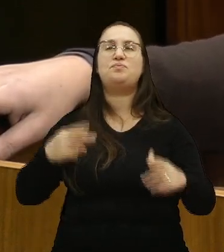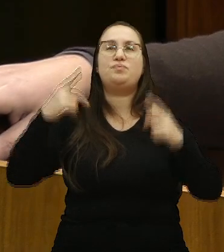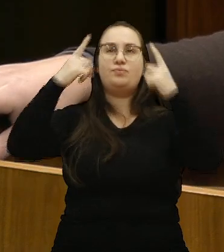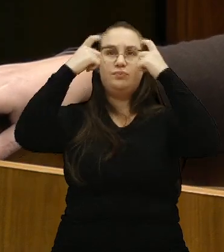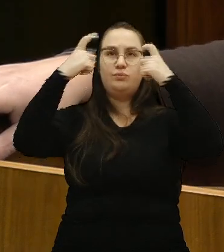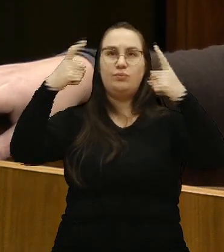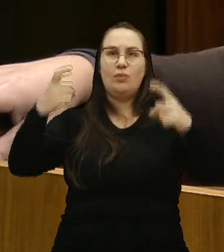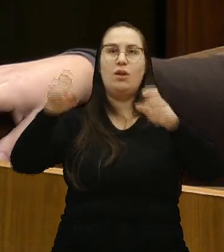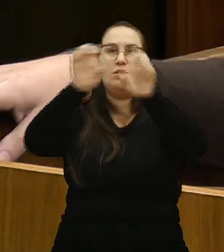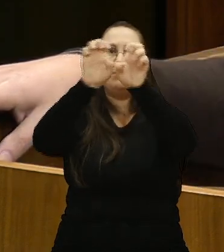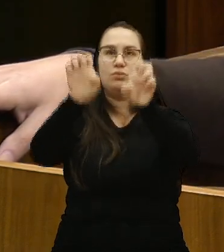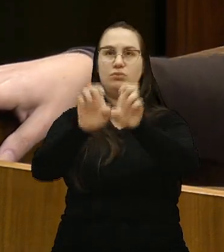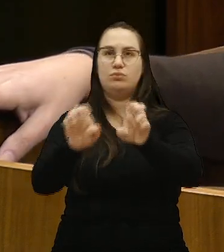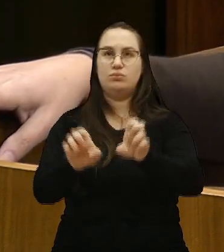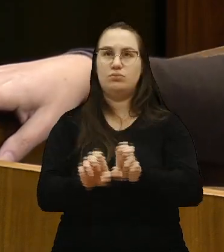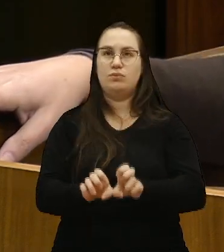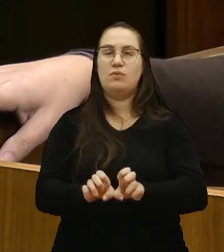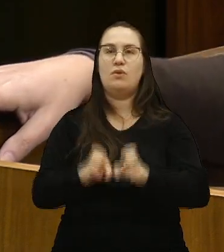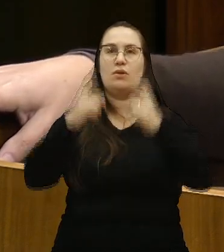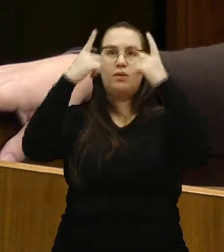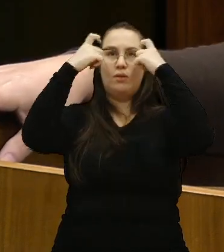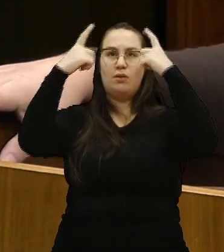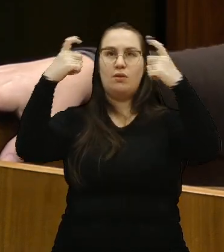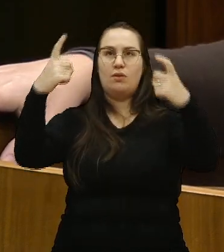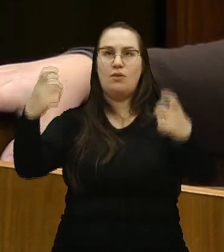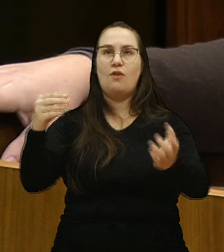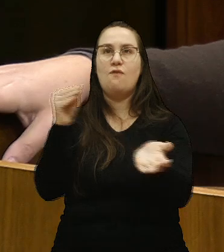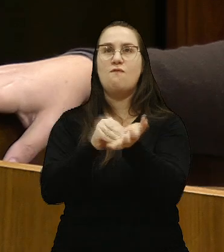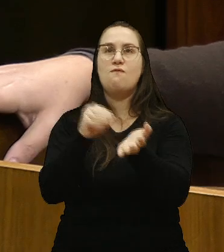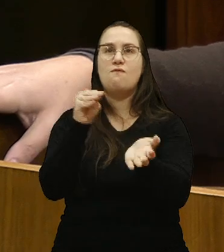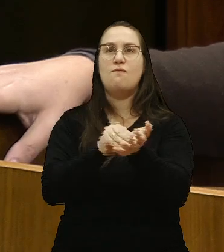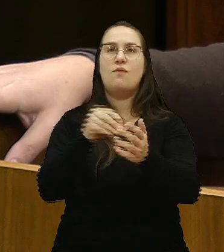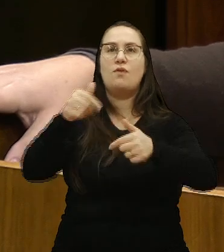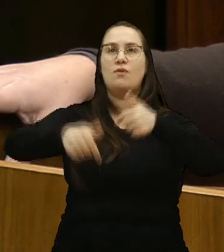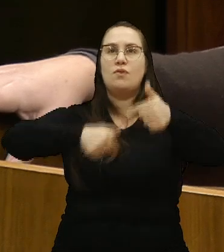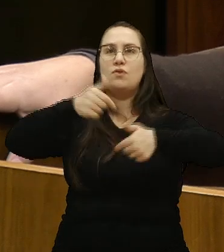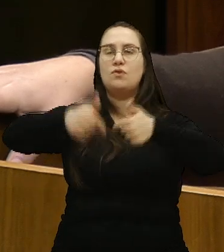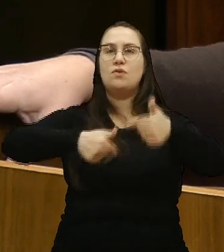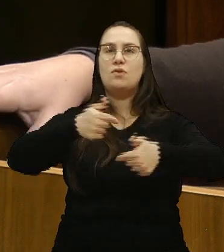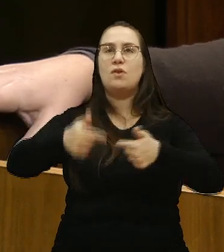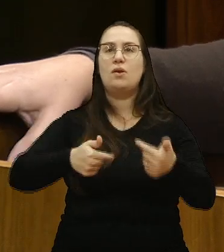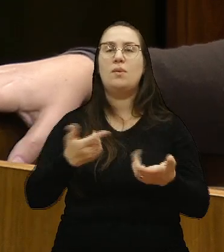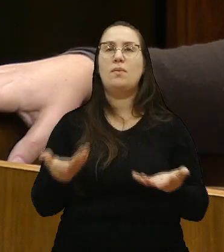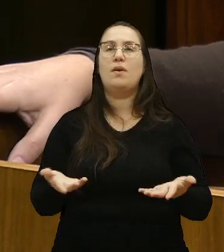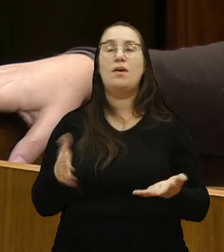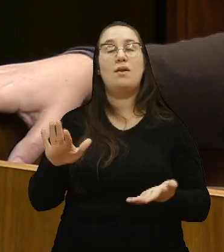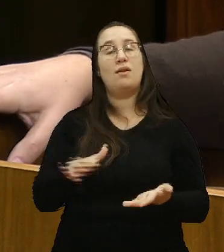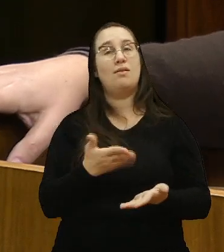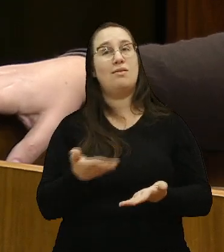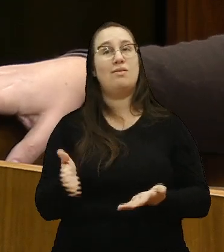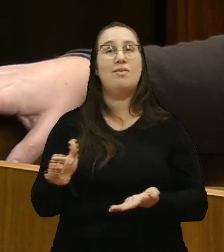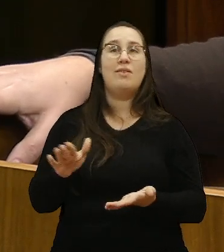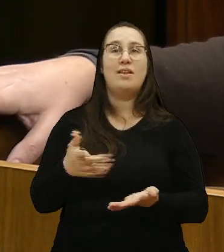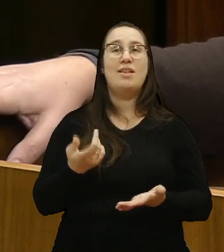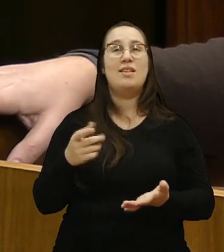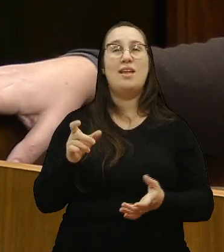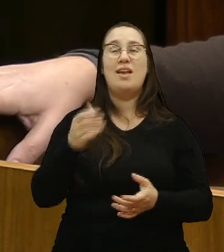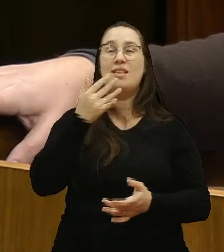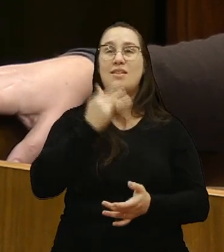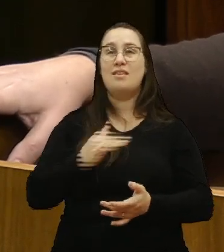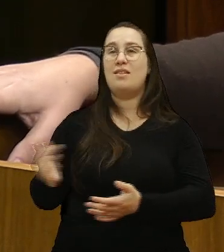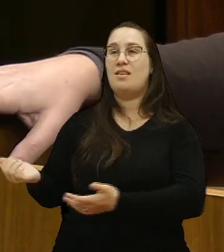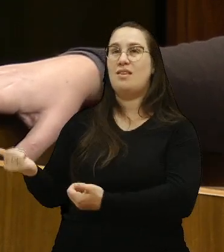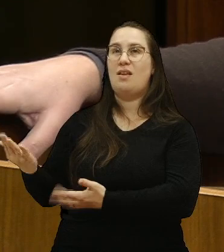violência estrutural, essa violência de falta de serviço, às vezes, a estas crianças e